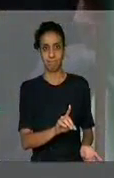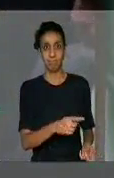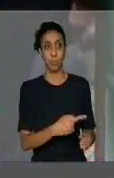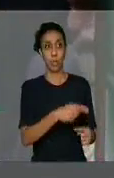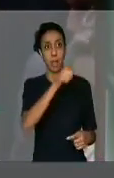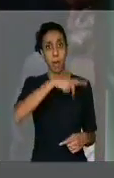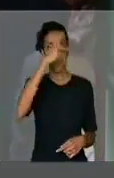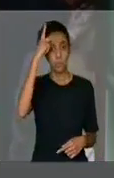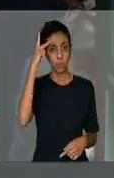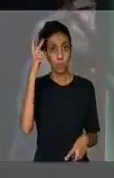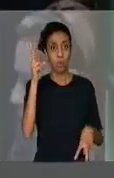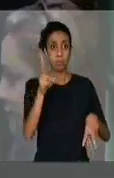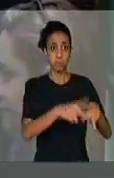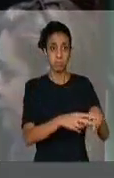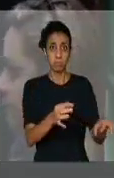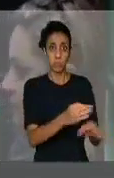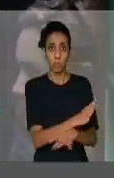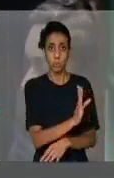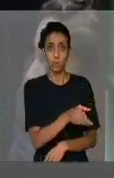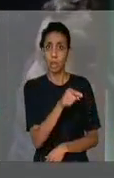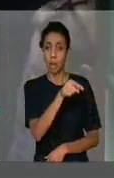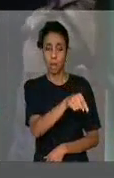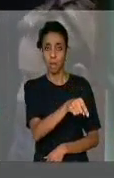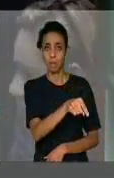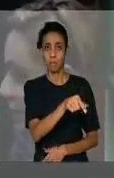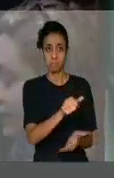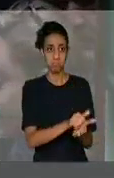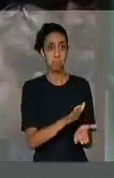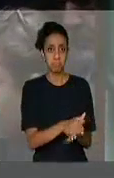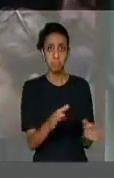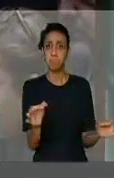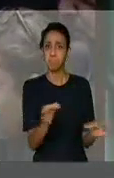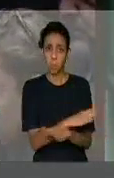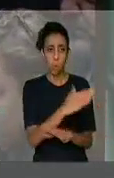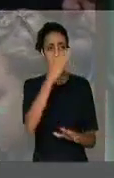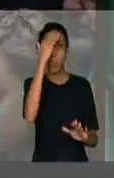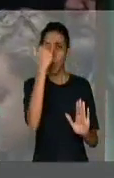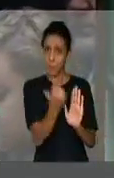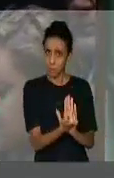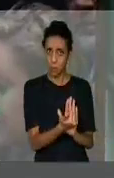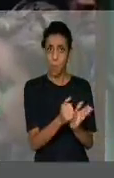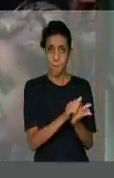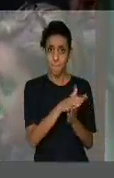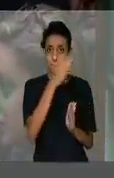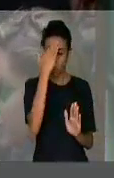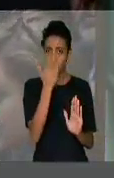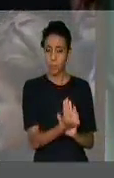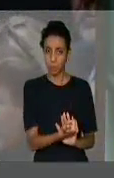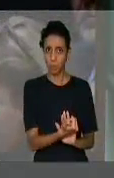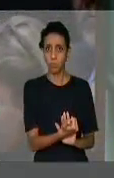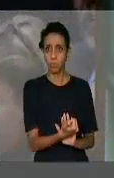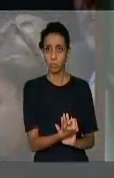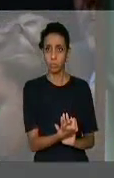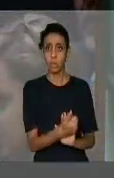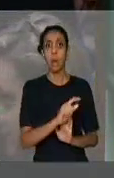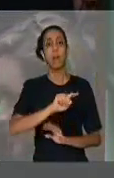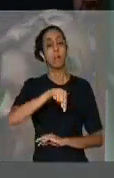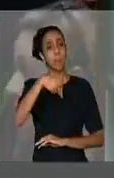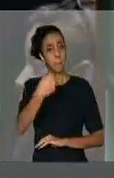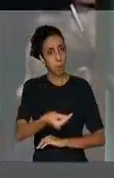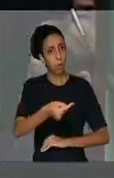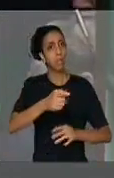cumpriu pena, pagou pelo crime cometido, exercerá a